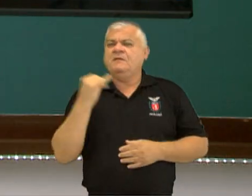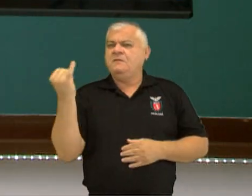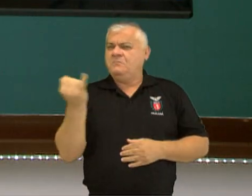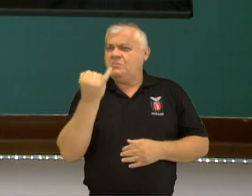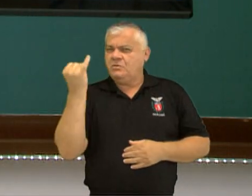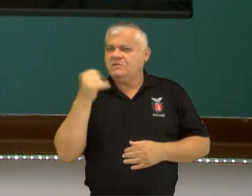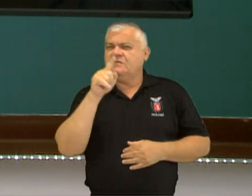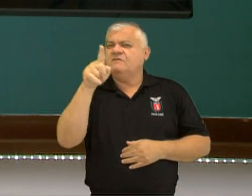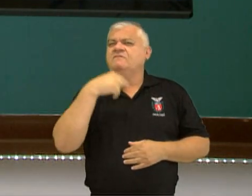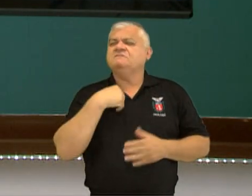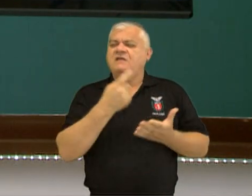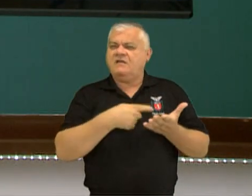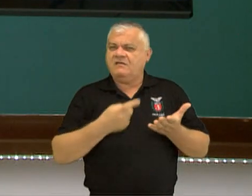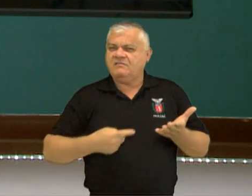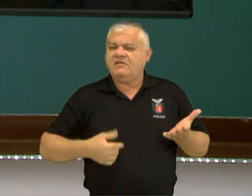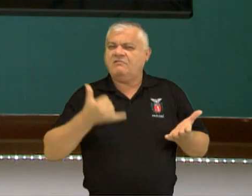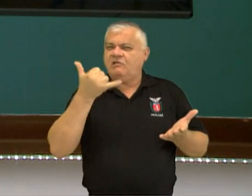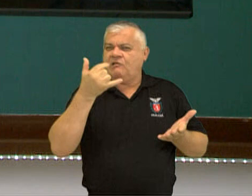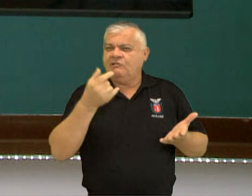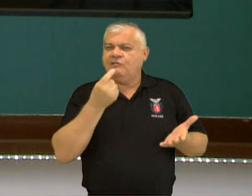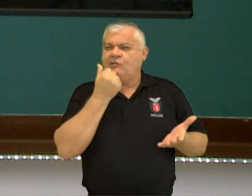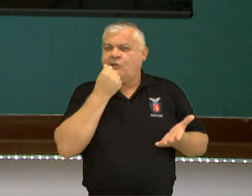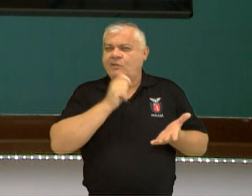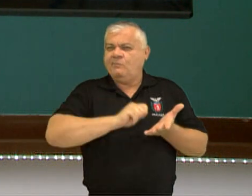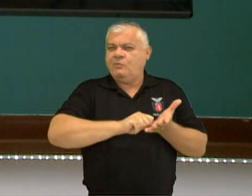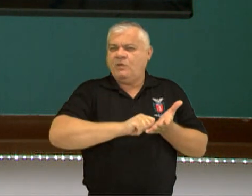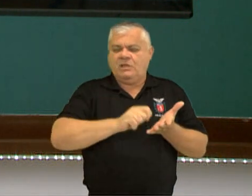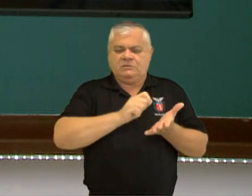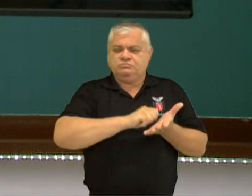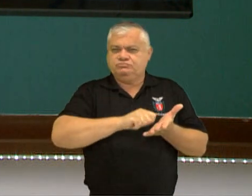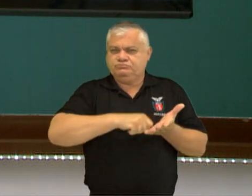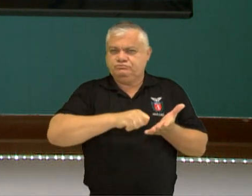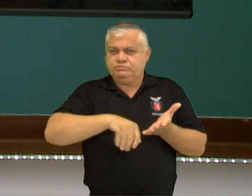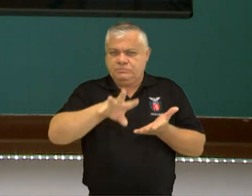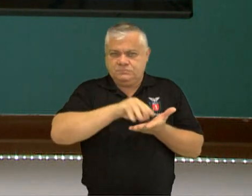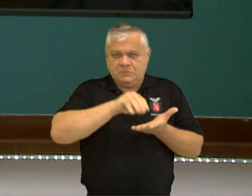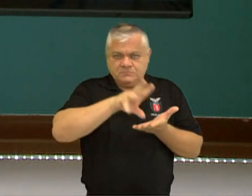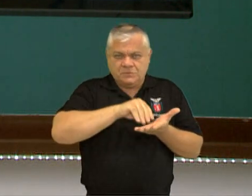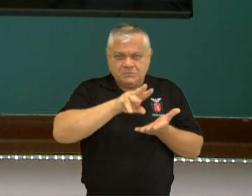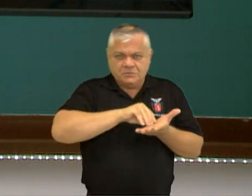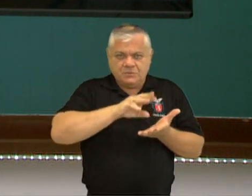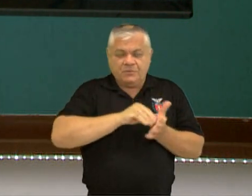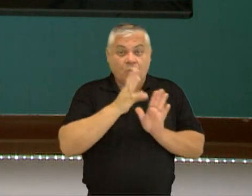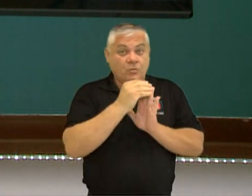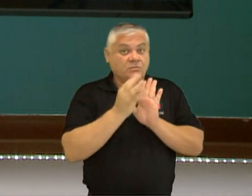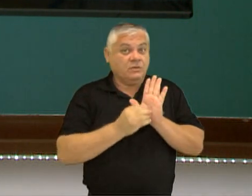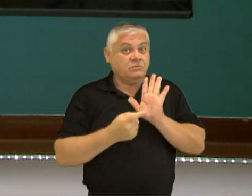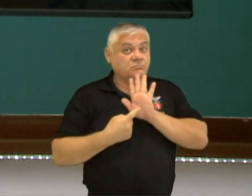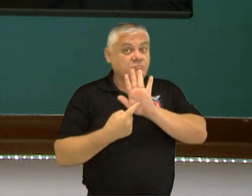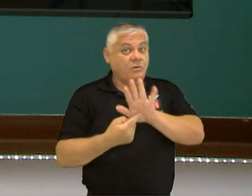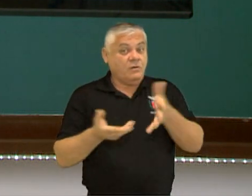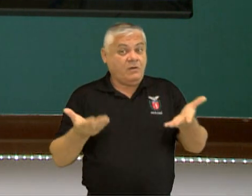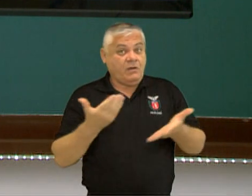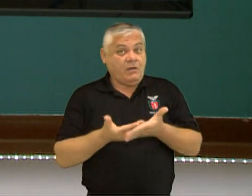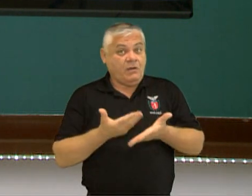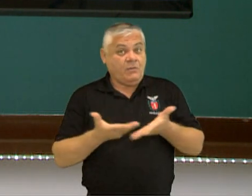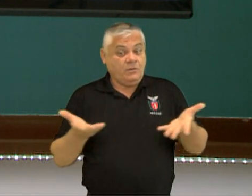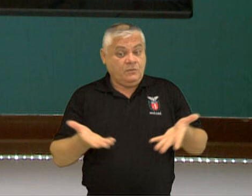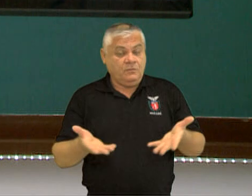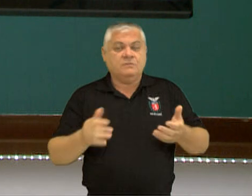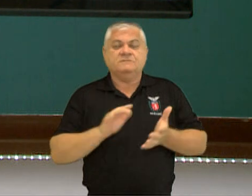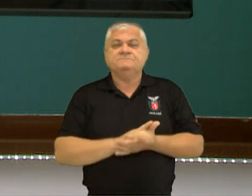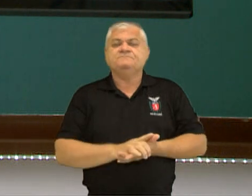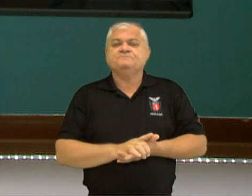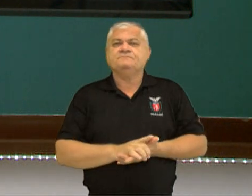tenha caderno, caneta, lápis, borracha, para que você possa realizar as anotações dos conteúdos que estarão sendo apresentados nessa nossa aula de hoje.